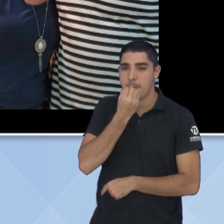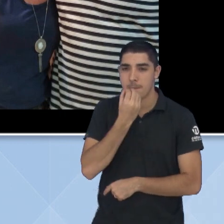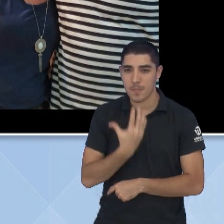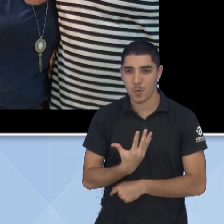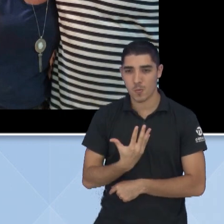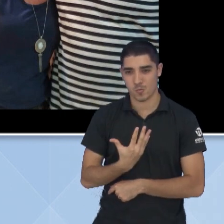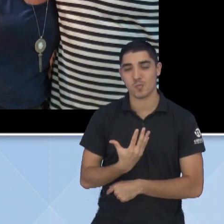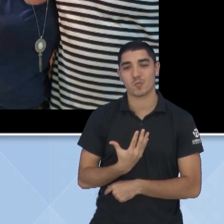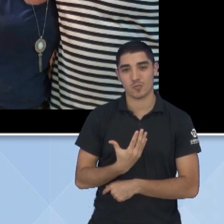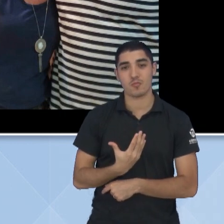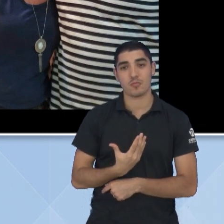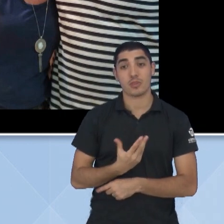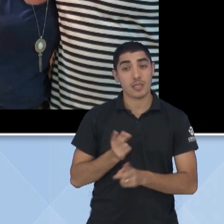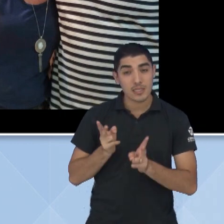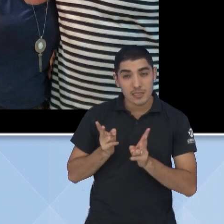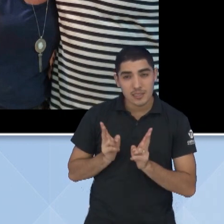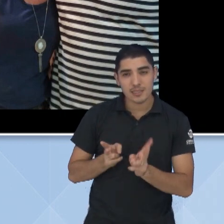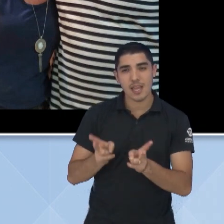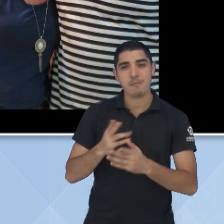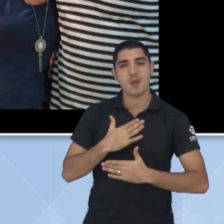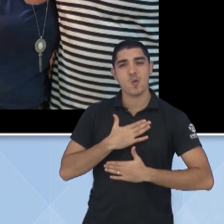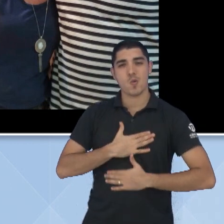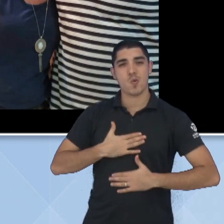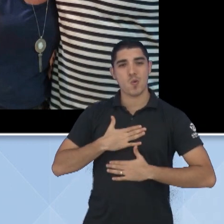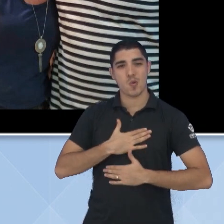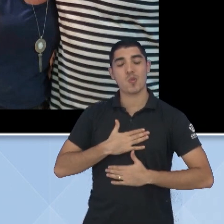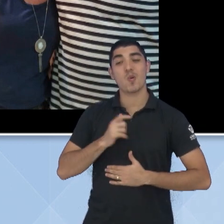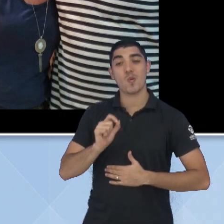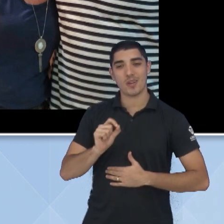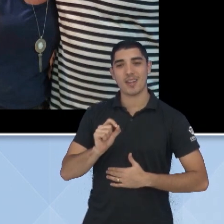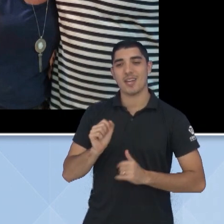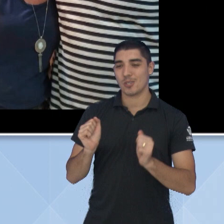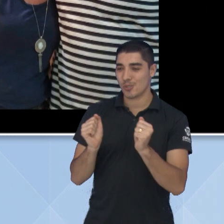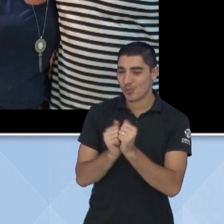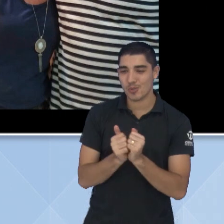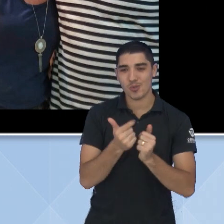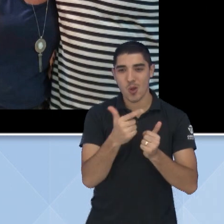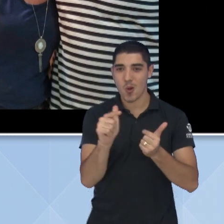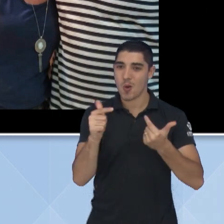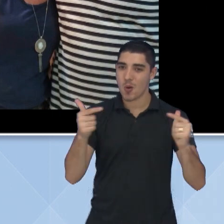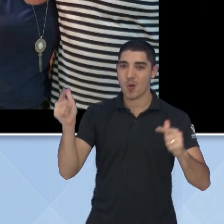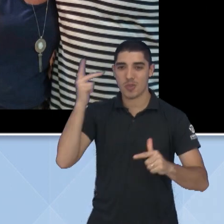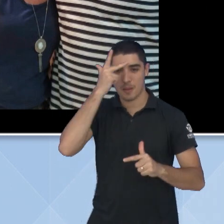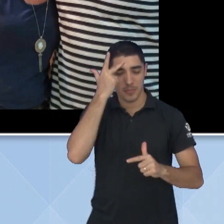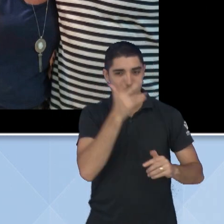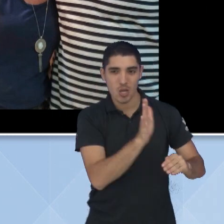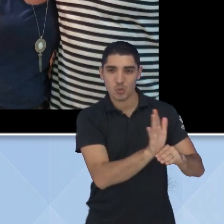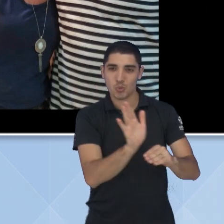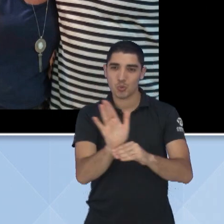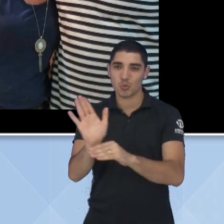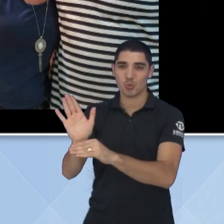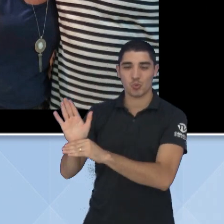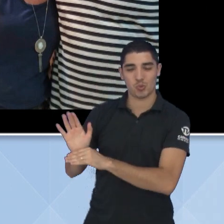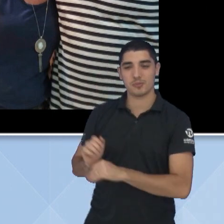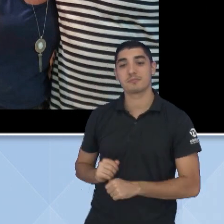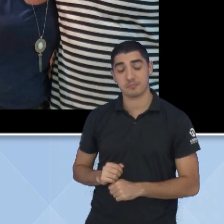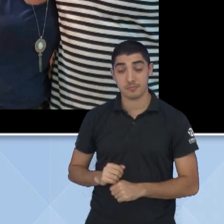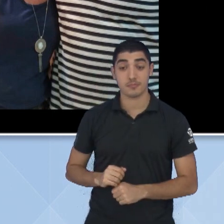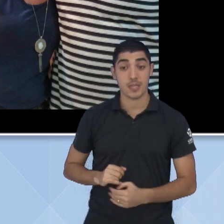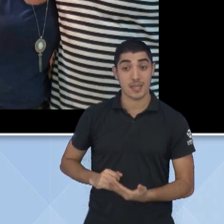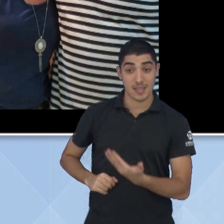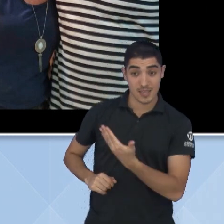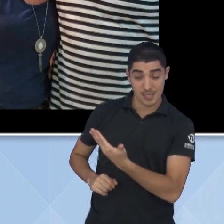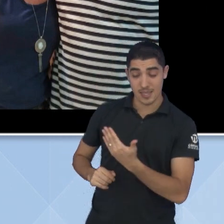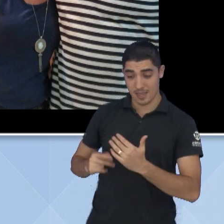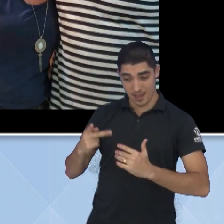para muitos, e sempre gostou, acho que realmente sentia prazer em ajudar o próximo, sem esperar algo em troca. E falar de São